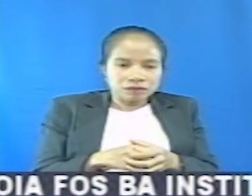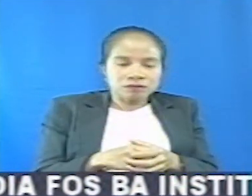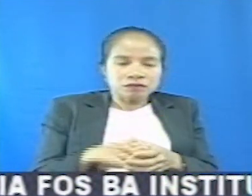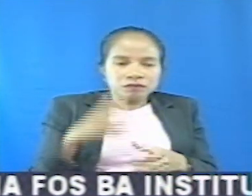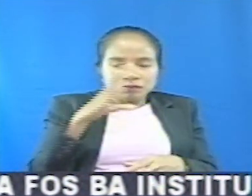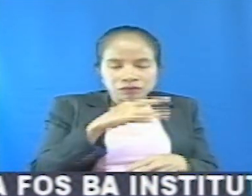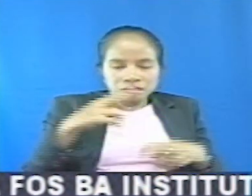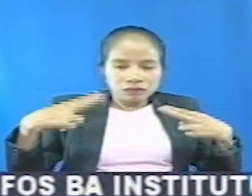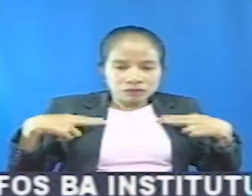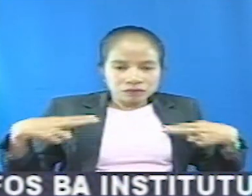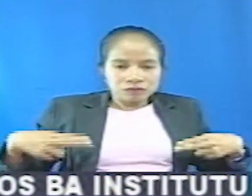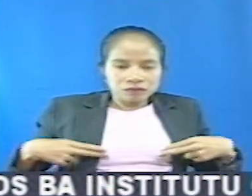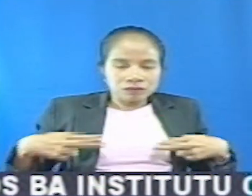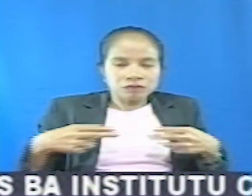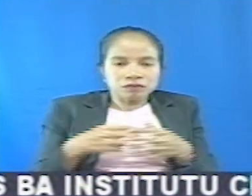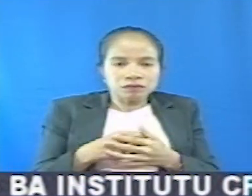Saudi.